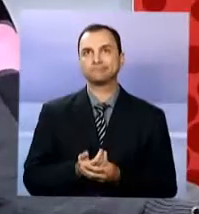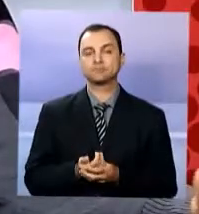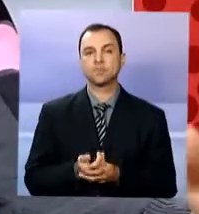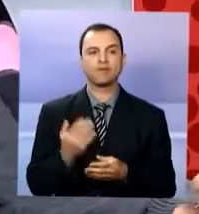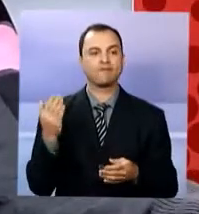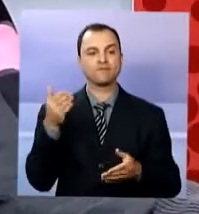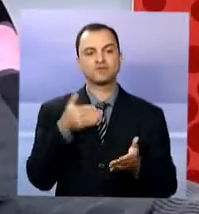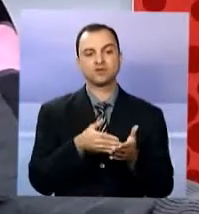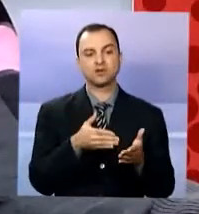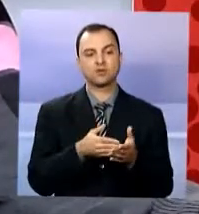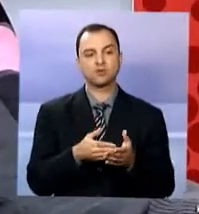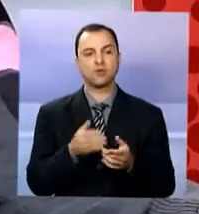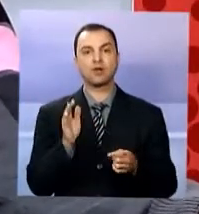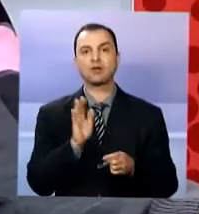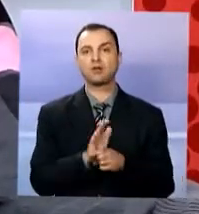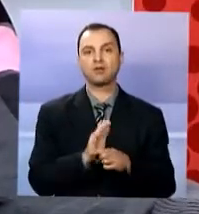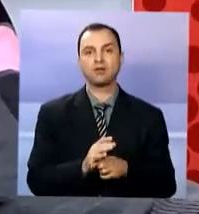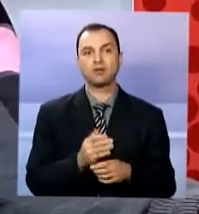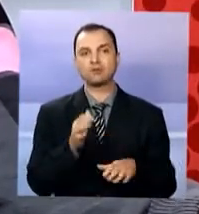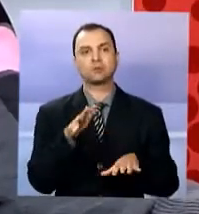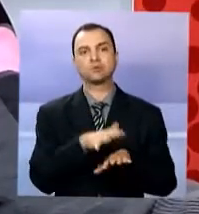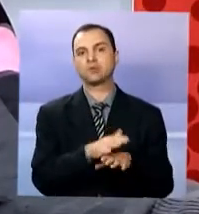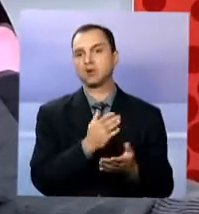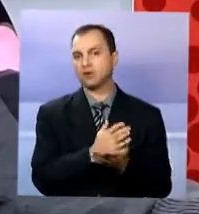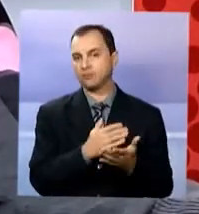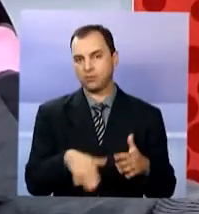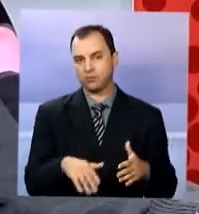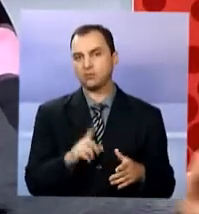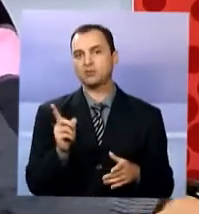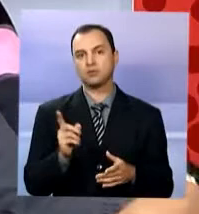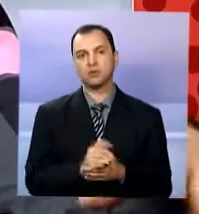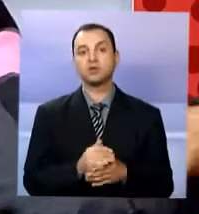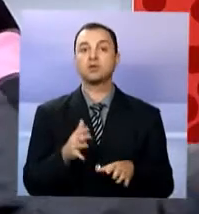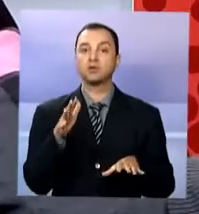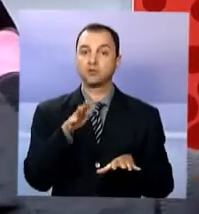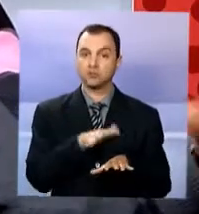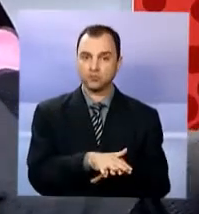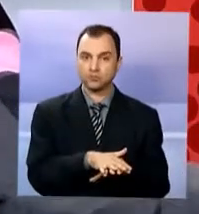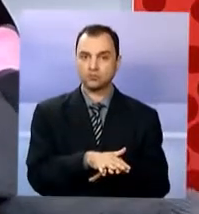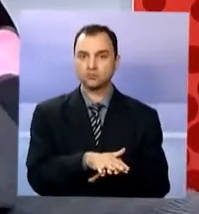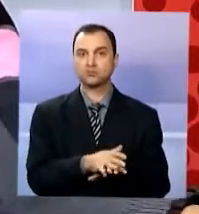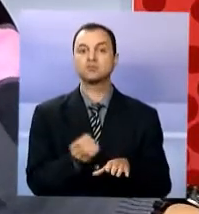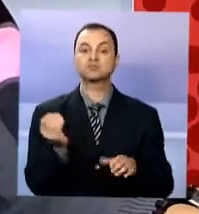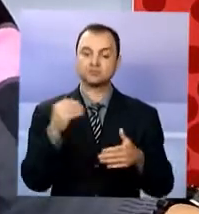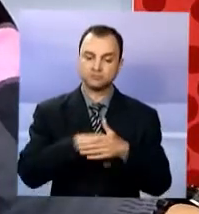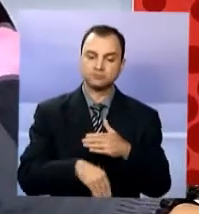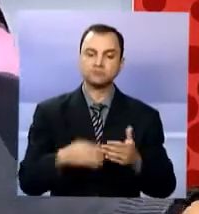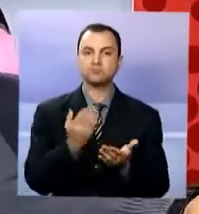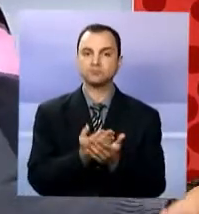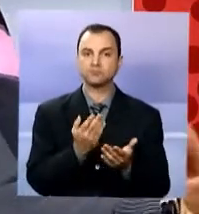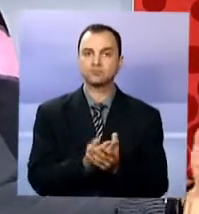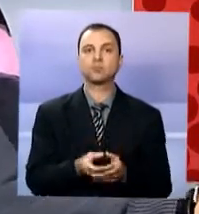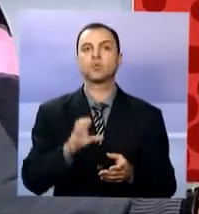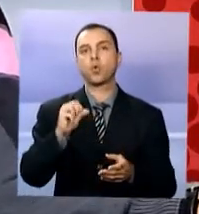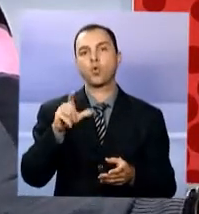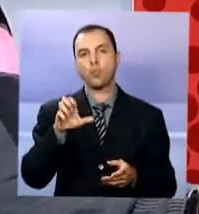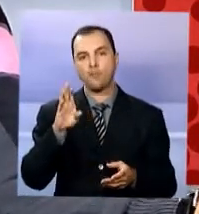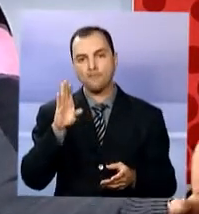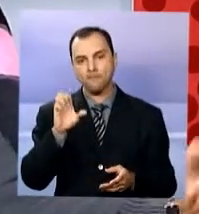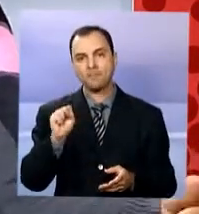quando chega no alto rendimento não tem mais inclusão infelizmente né inclusão é feita nas escolas nos clubes